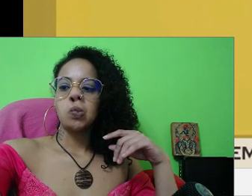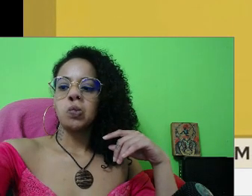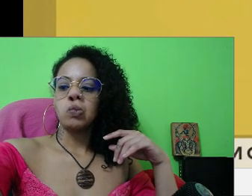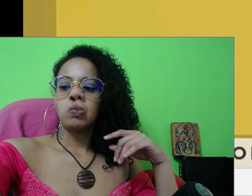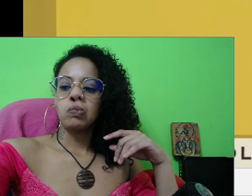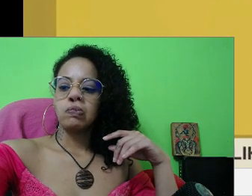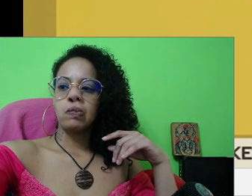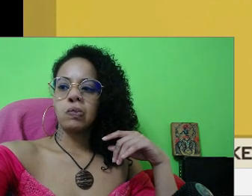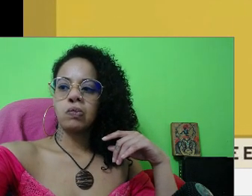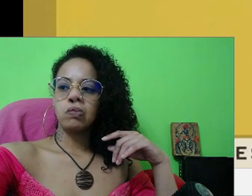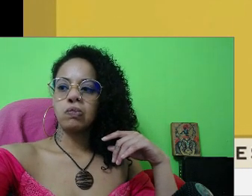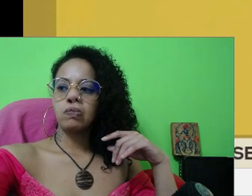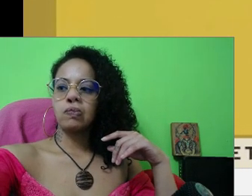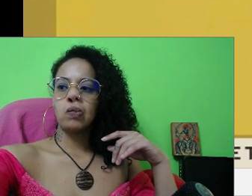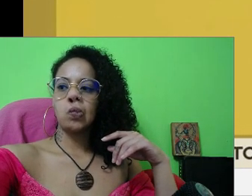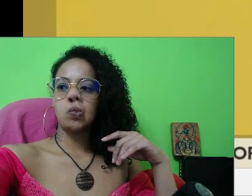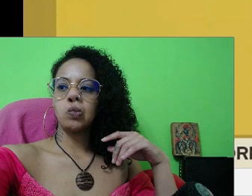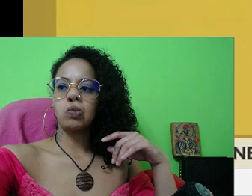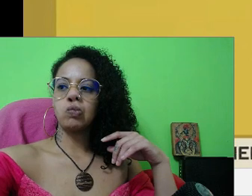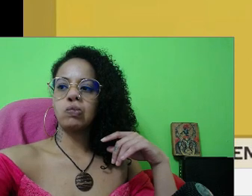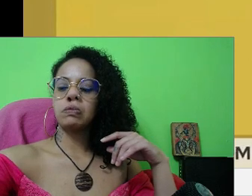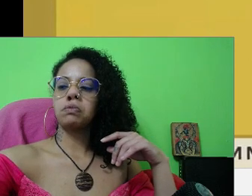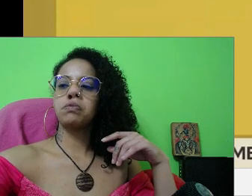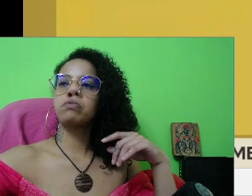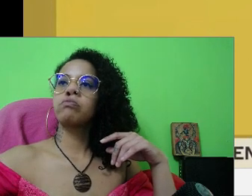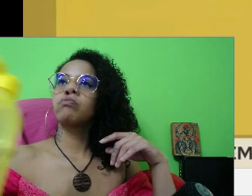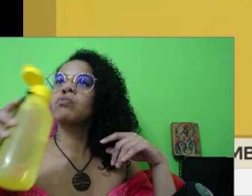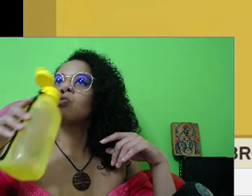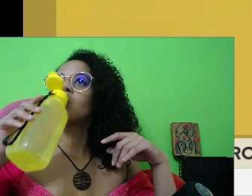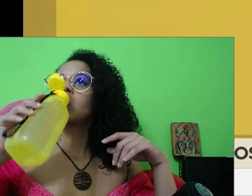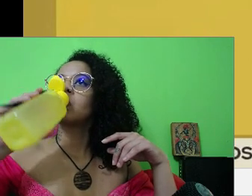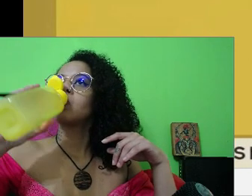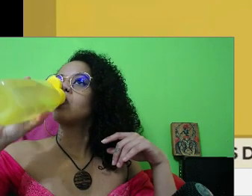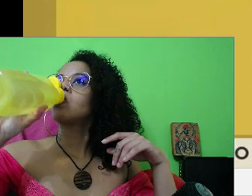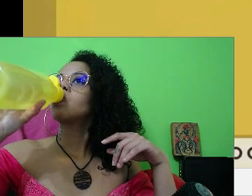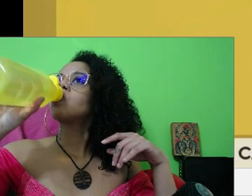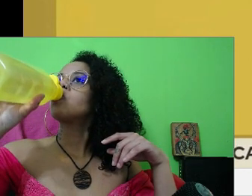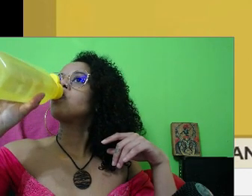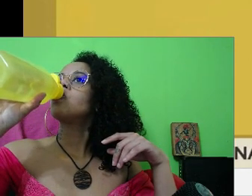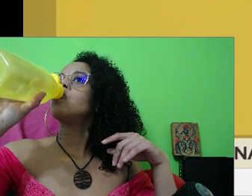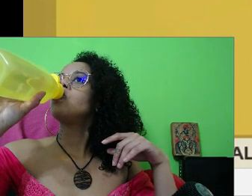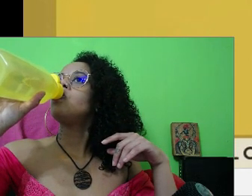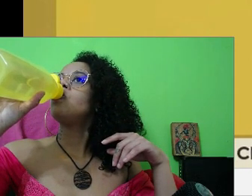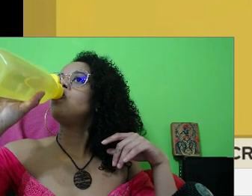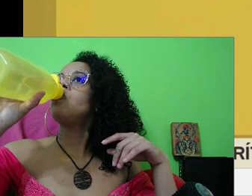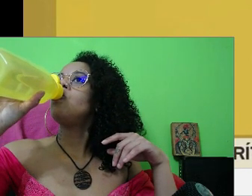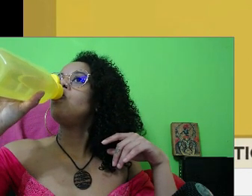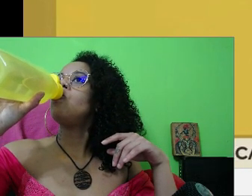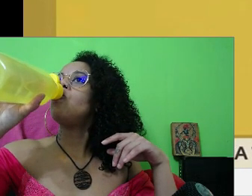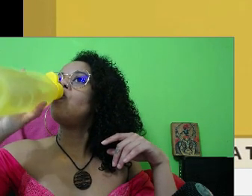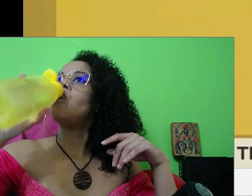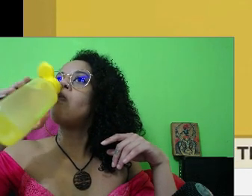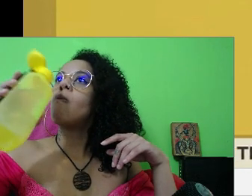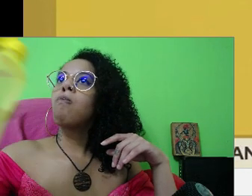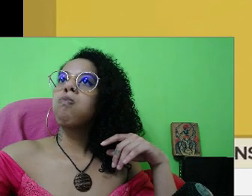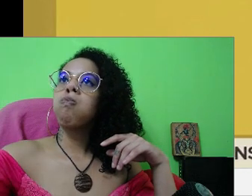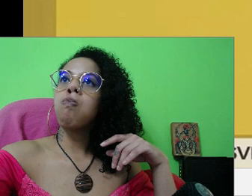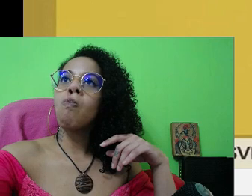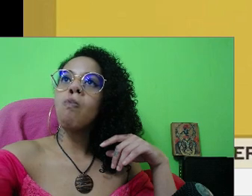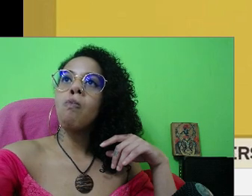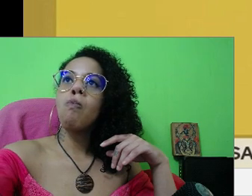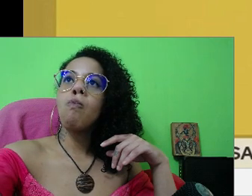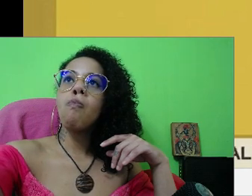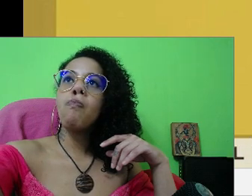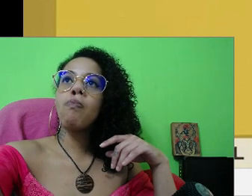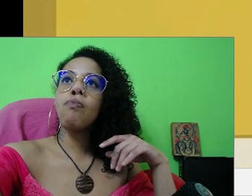Então cara É nesse sentido que eu peço sabe se ofendido se ele quer